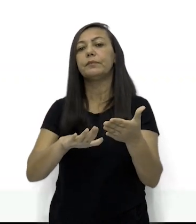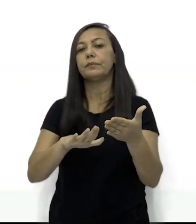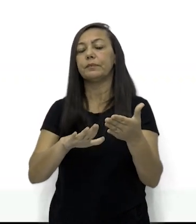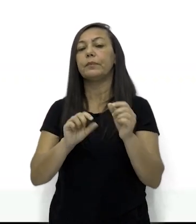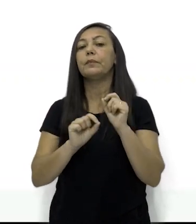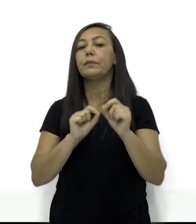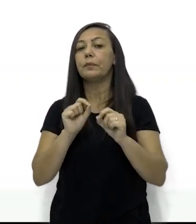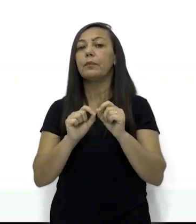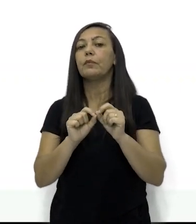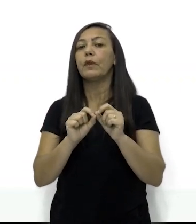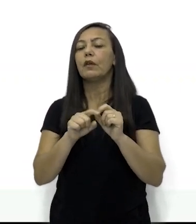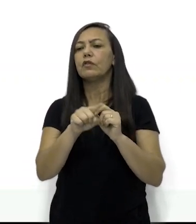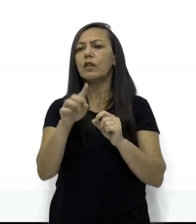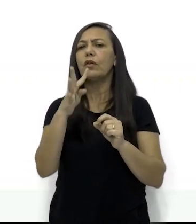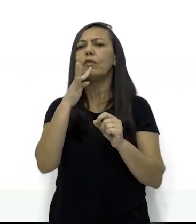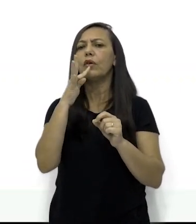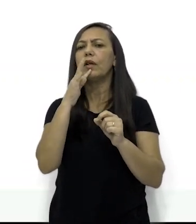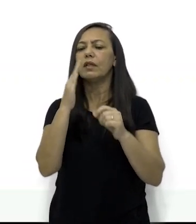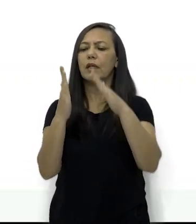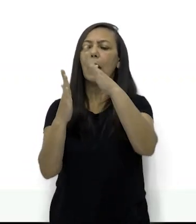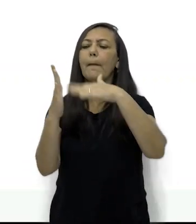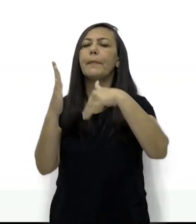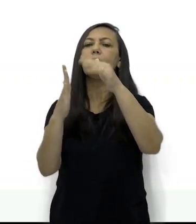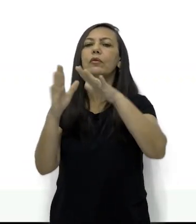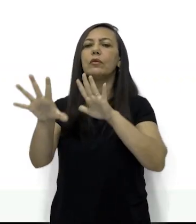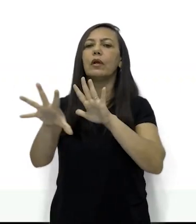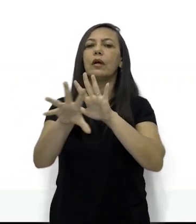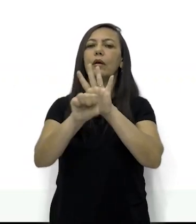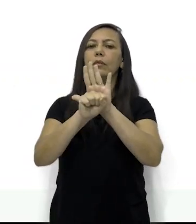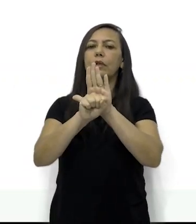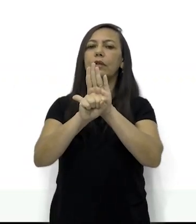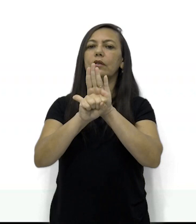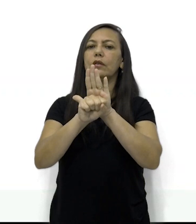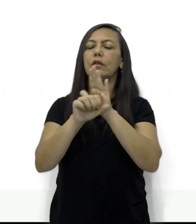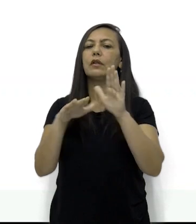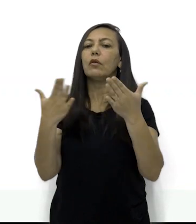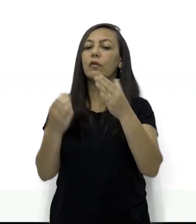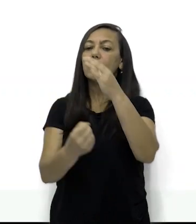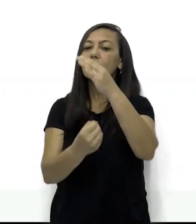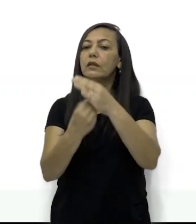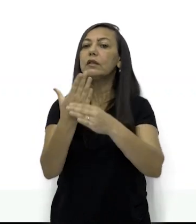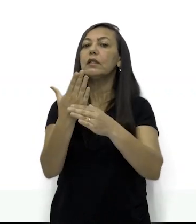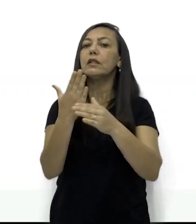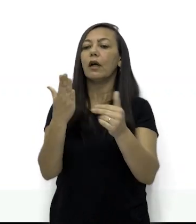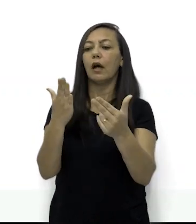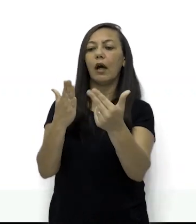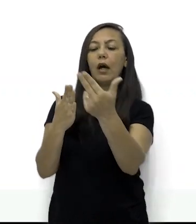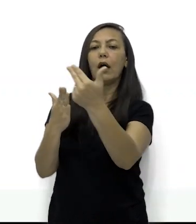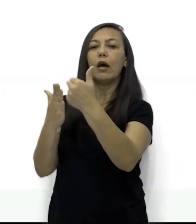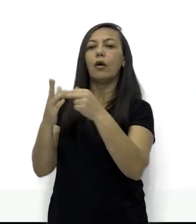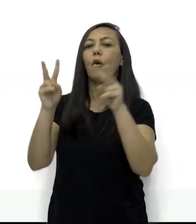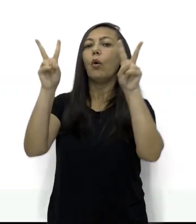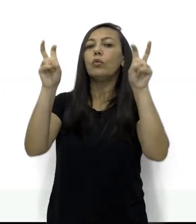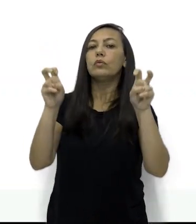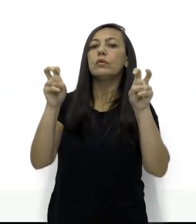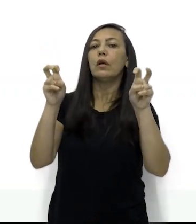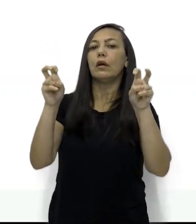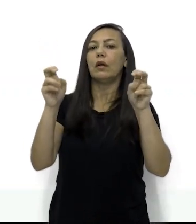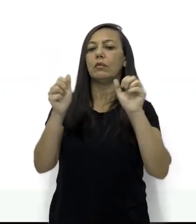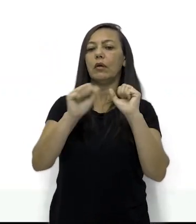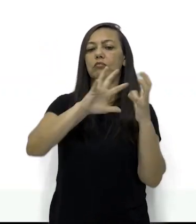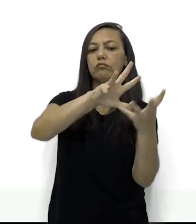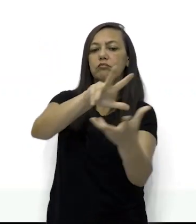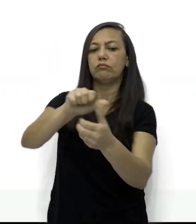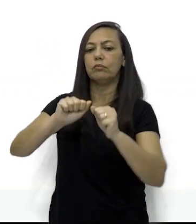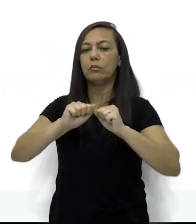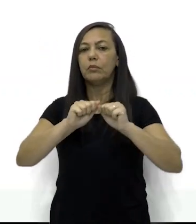terceiro exercício, agora que você conhece sobre a pintura abstrata, que tal fazermos nossa obra de arte? Com o tema pandemia, crie sua